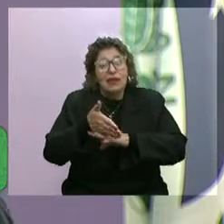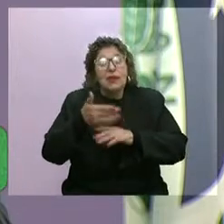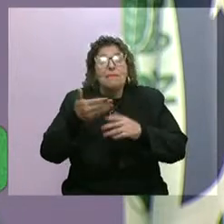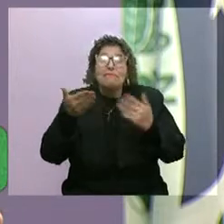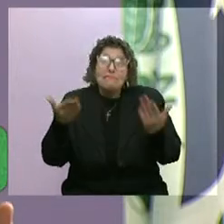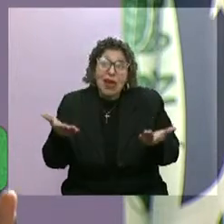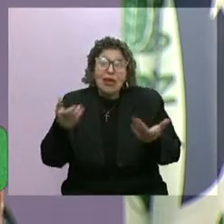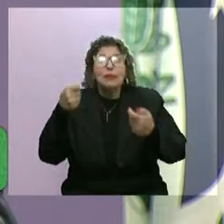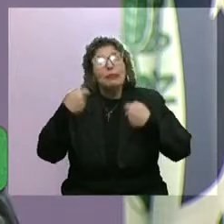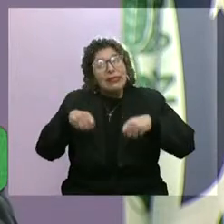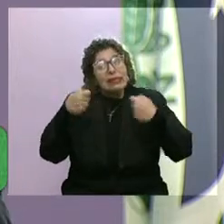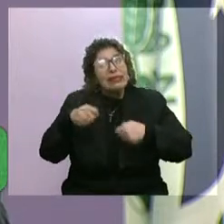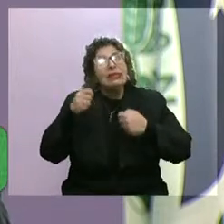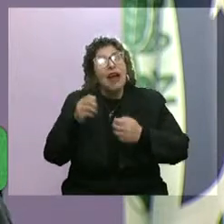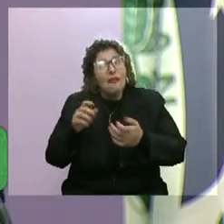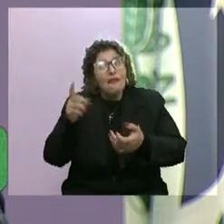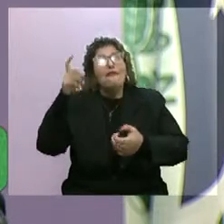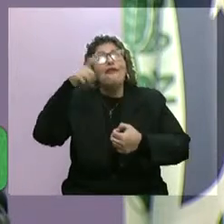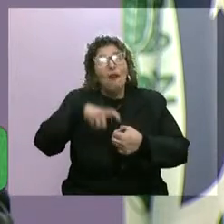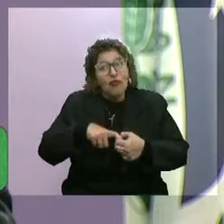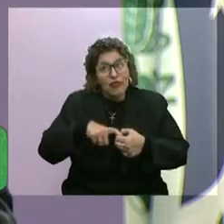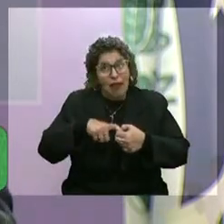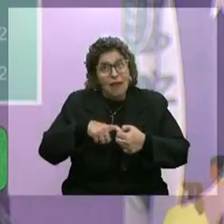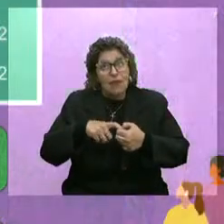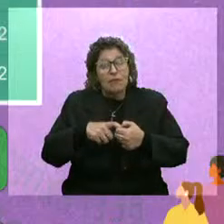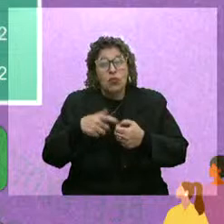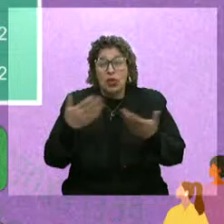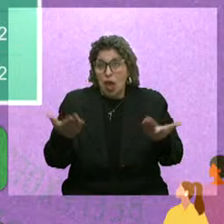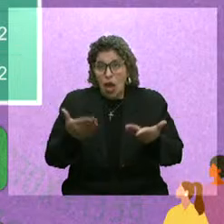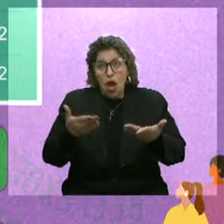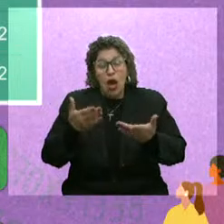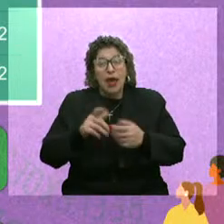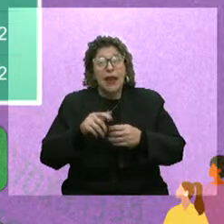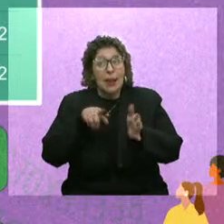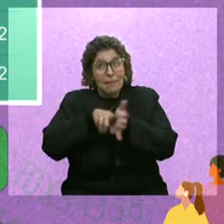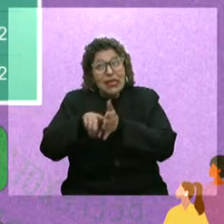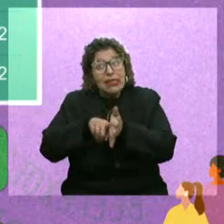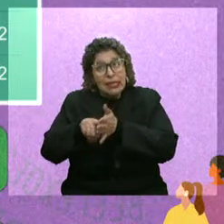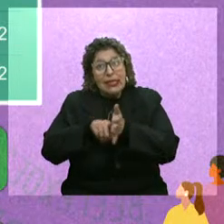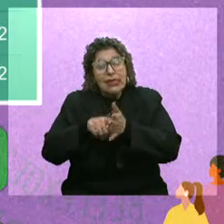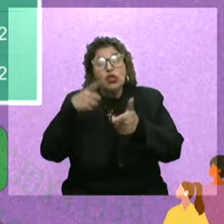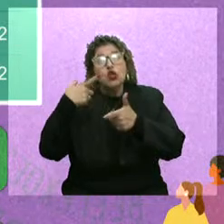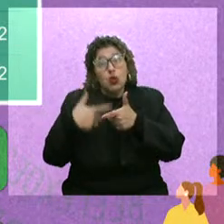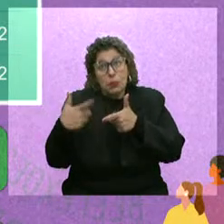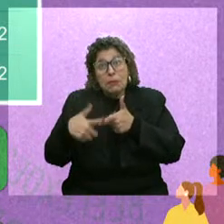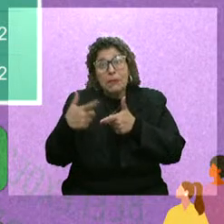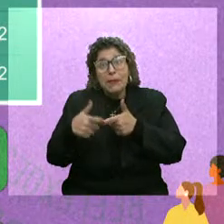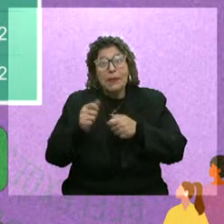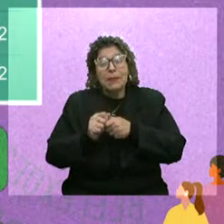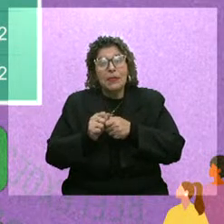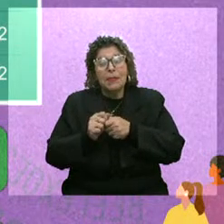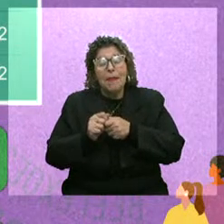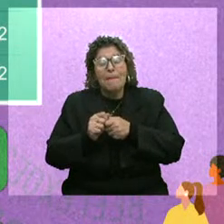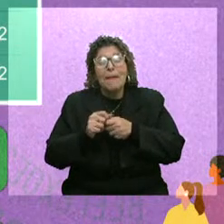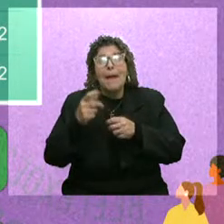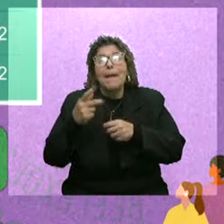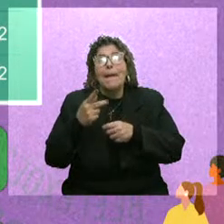ele sabe que ele tem que voltar. Por exemplo, um dos problemas que aparece muito na pesquisa é a questão do